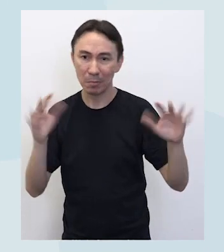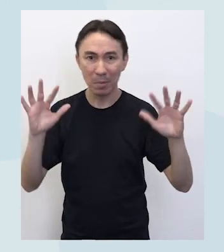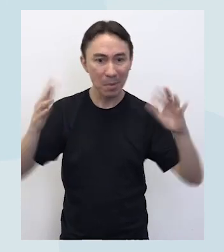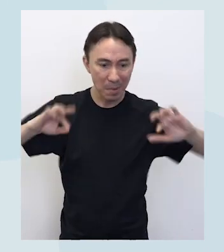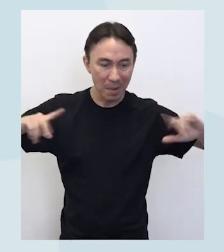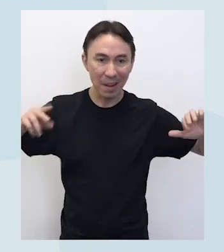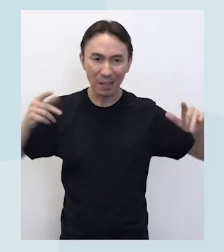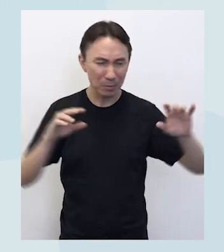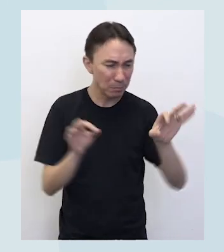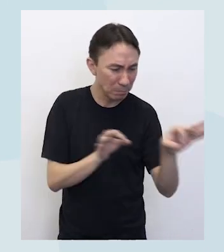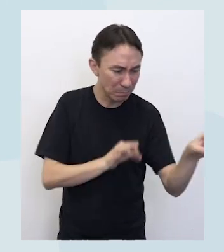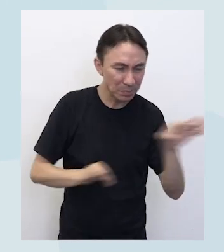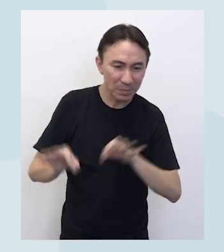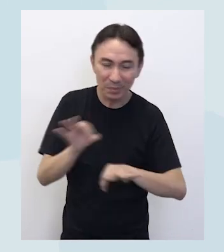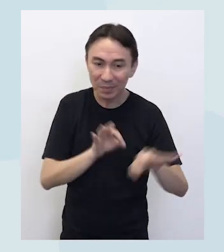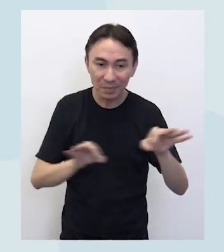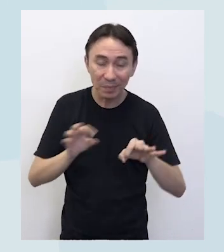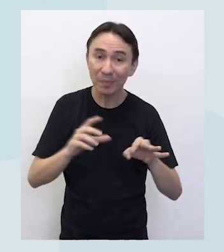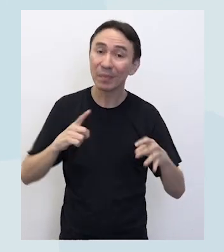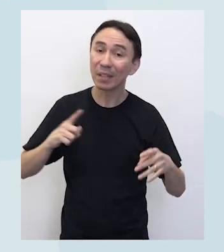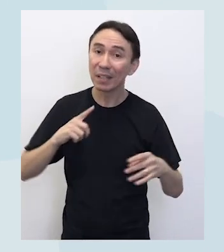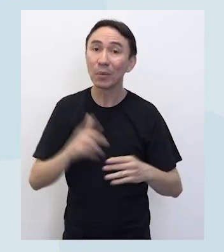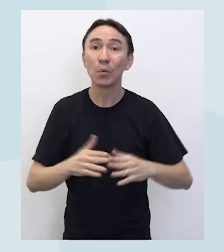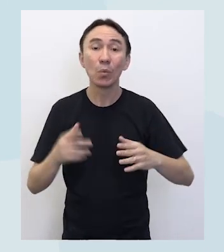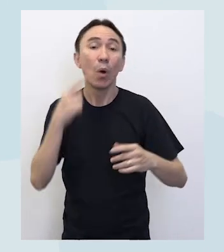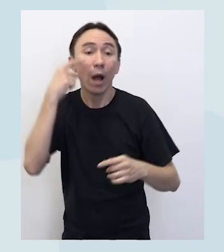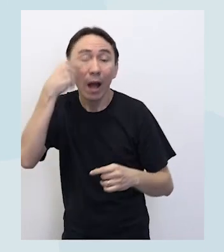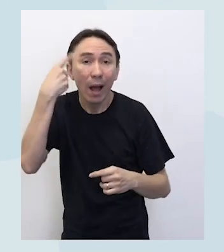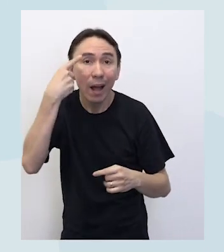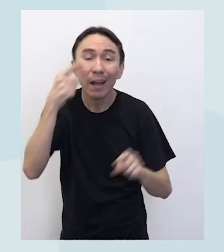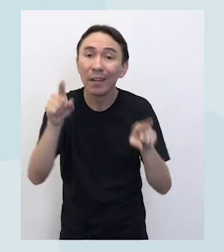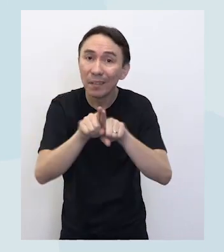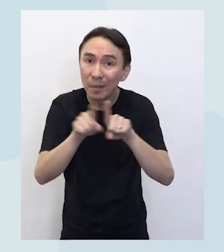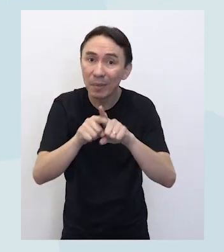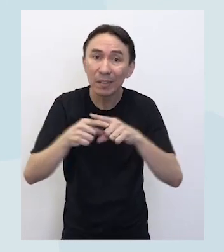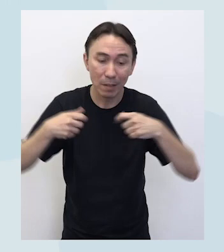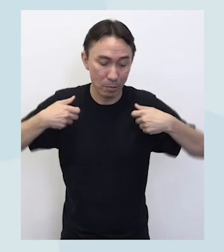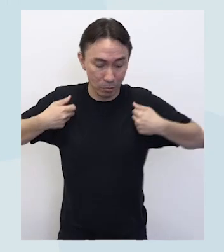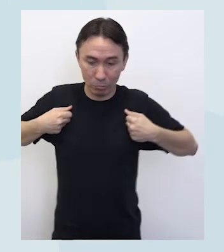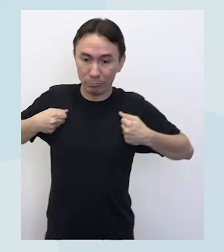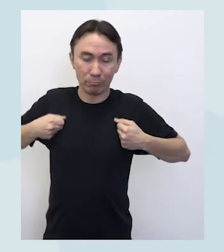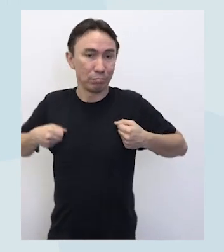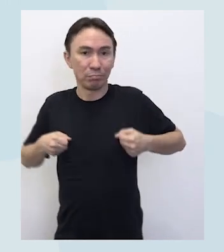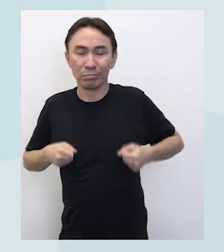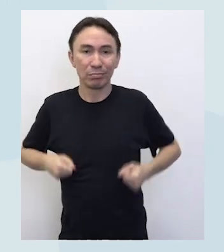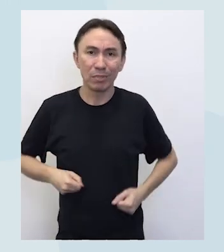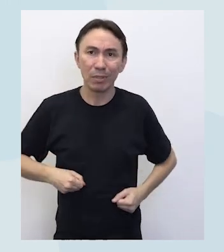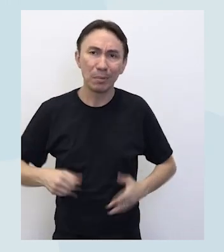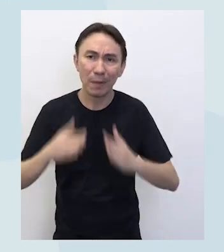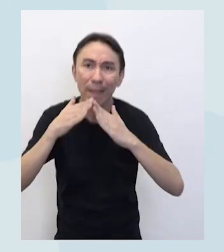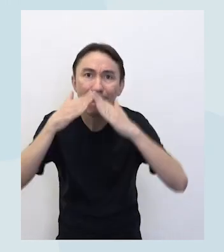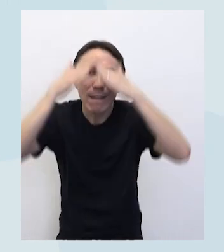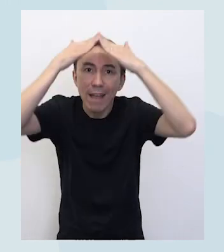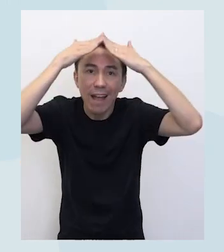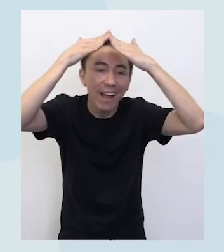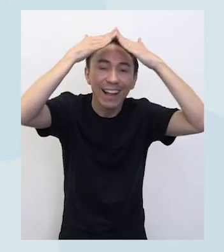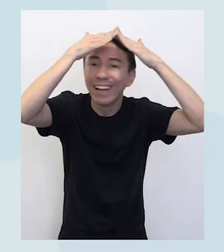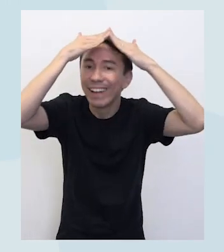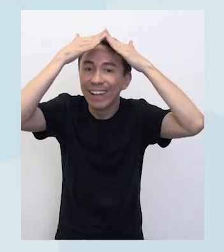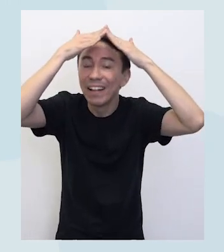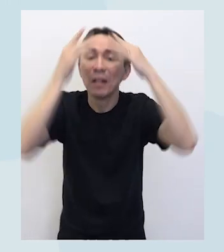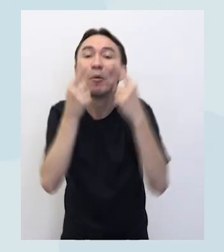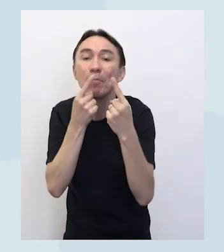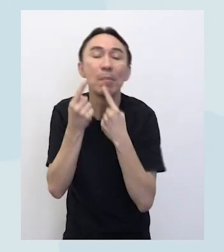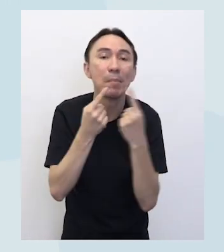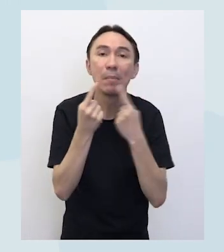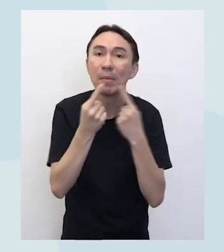de travestir-se do personagem, ele também veste o cenário. E ele sai, então, né, em busca da interação com o público, tá